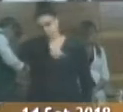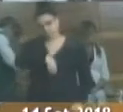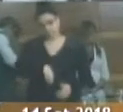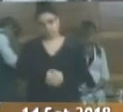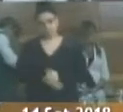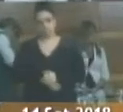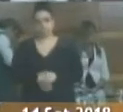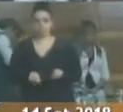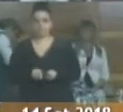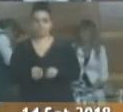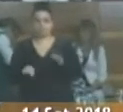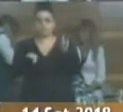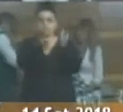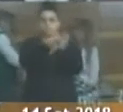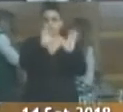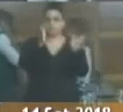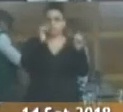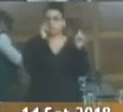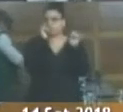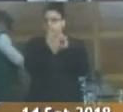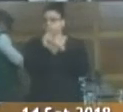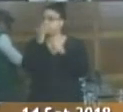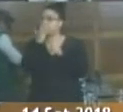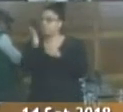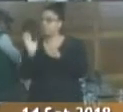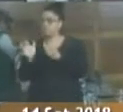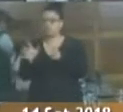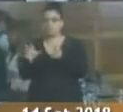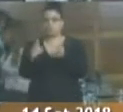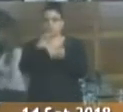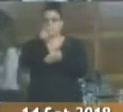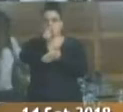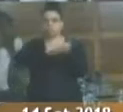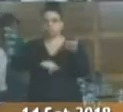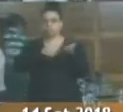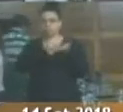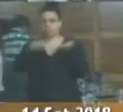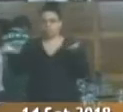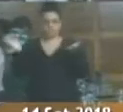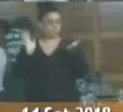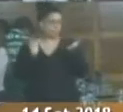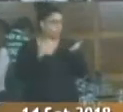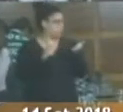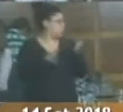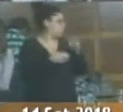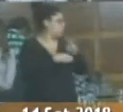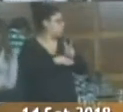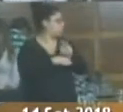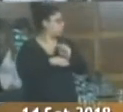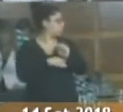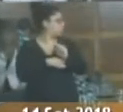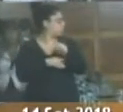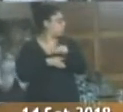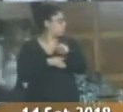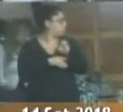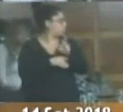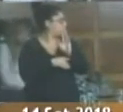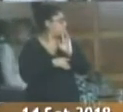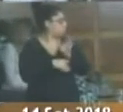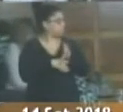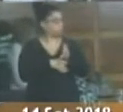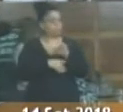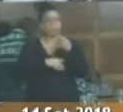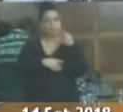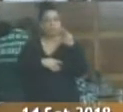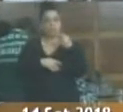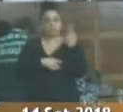E o cais, que a gente já entrou em contato, o senhor da secretaria, Wagner, ele esteve lá